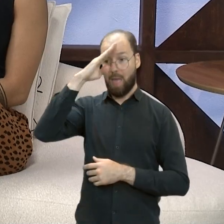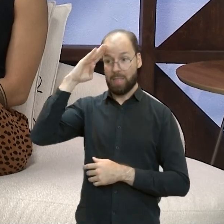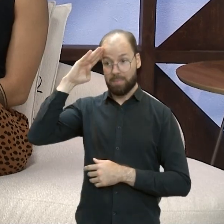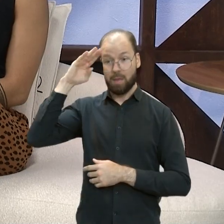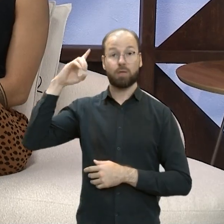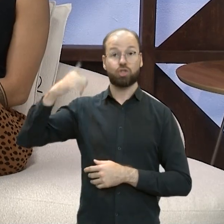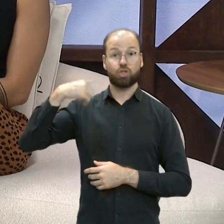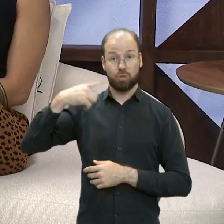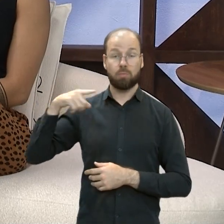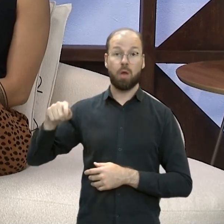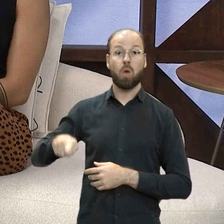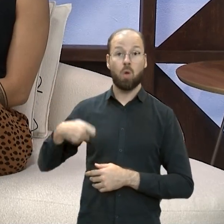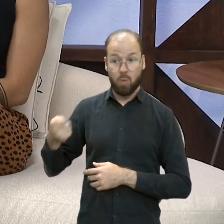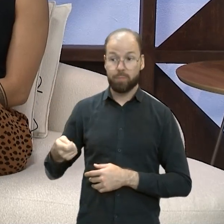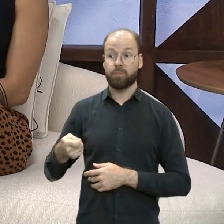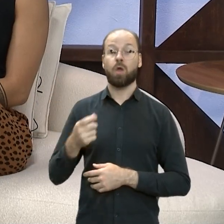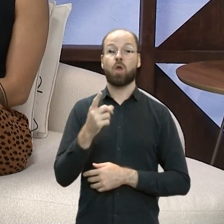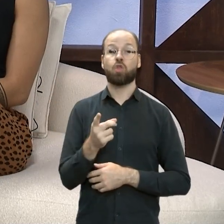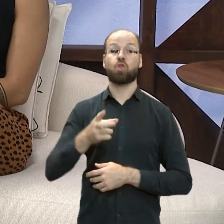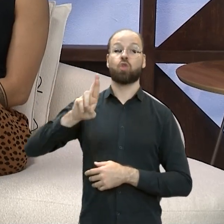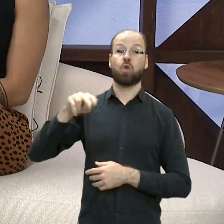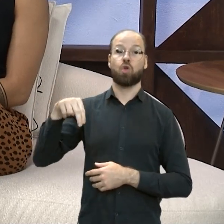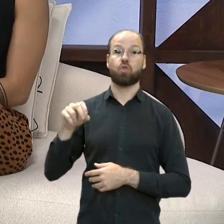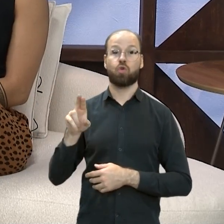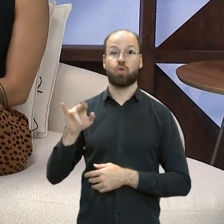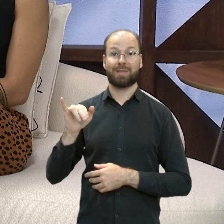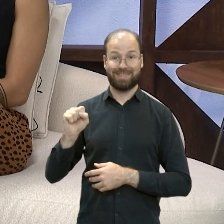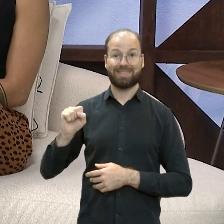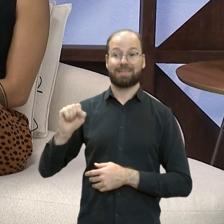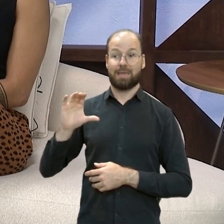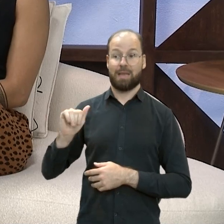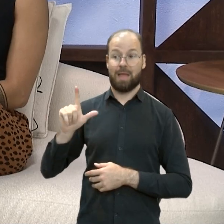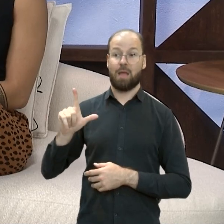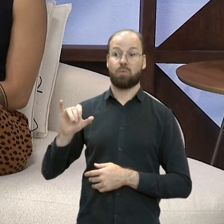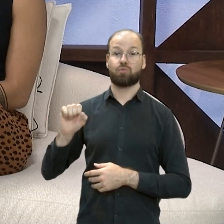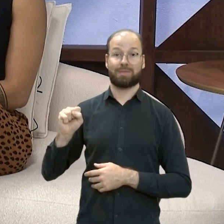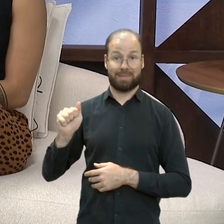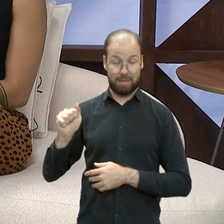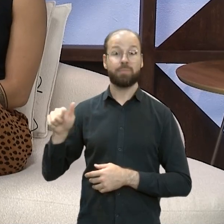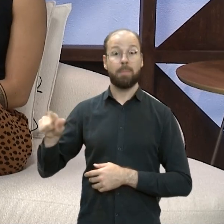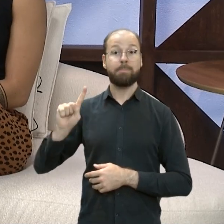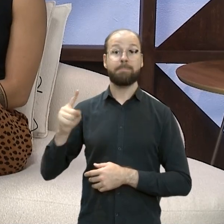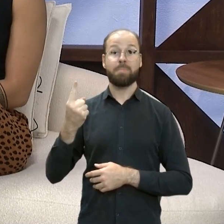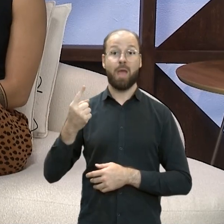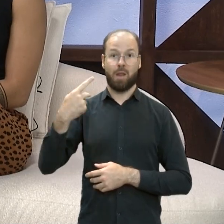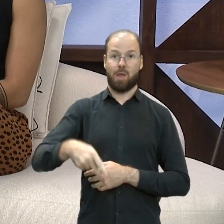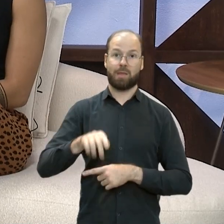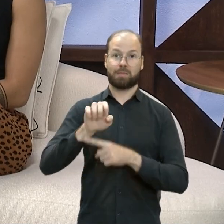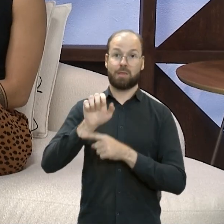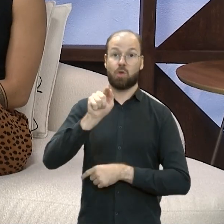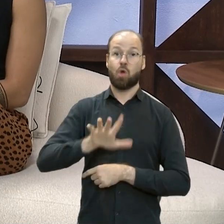foi nomeada doutora honoris causa, sendo a primeira mulher a receber esse título pela Universidade Federal de Goiás. E